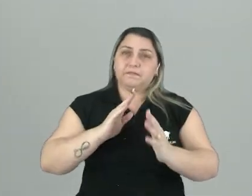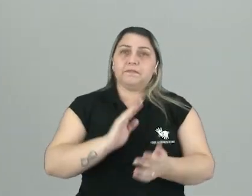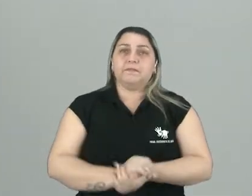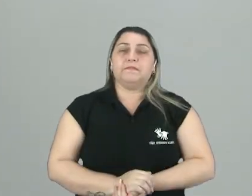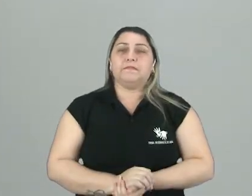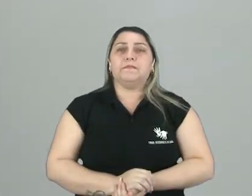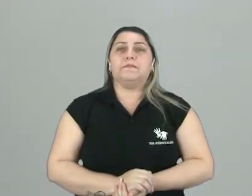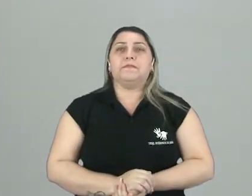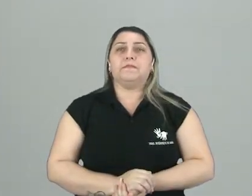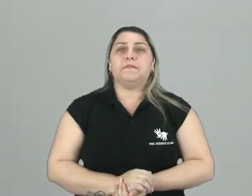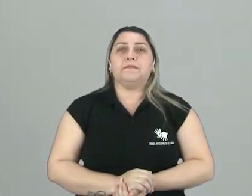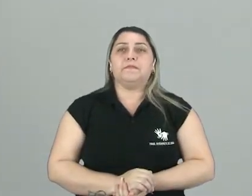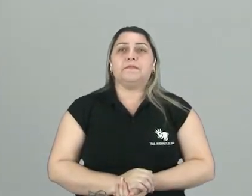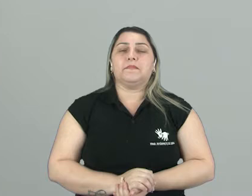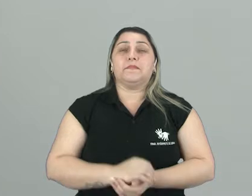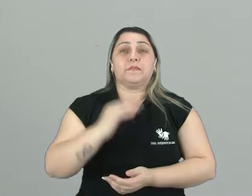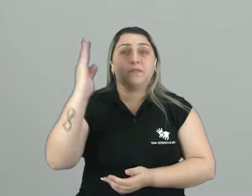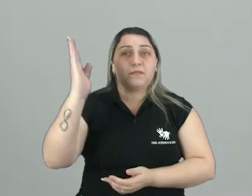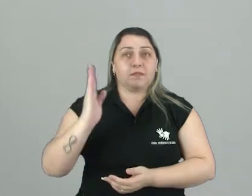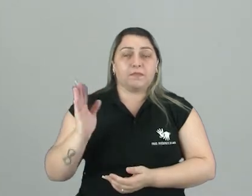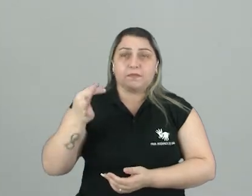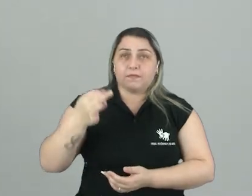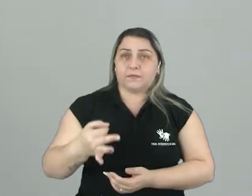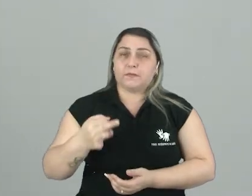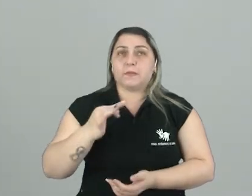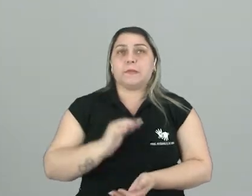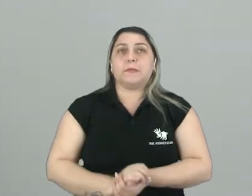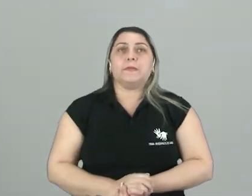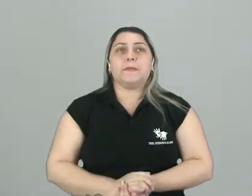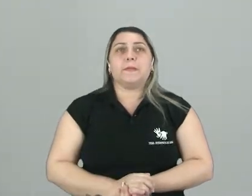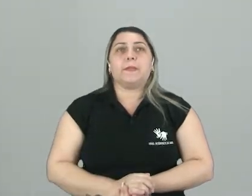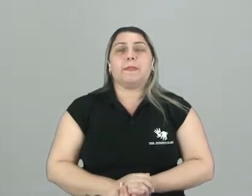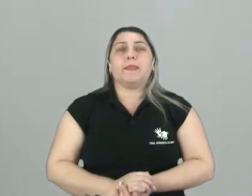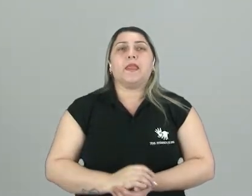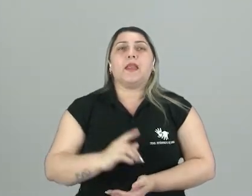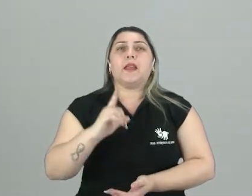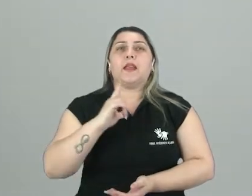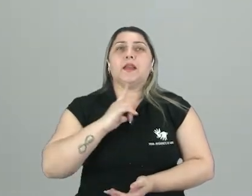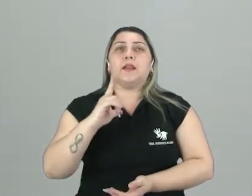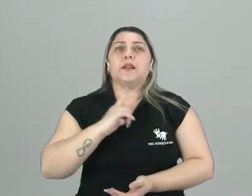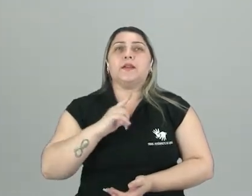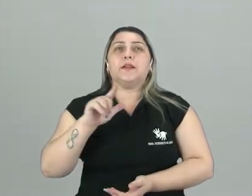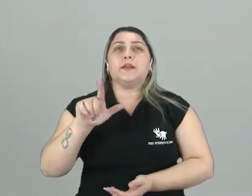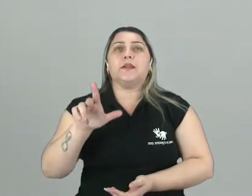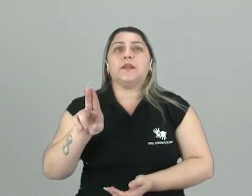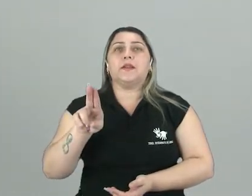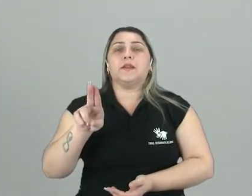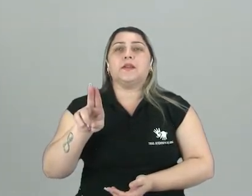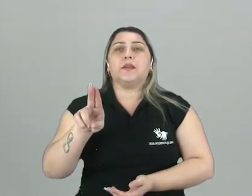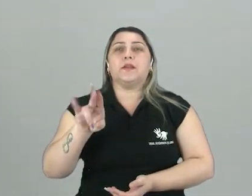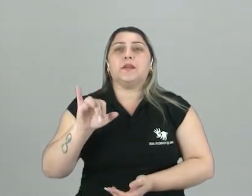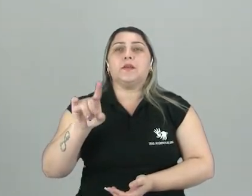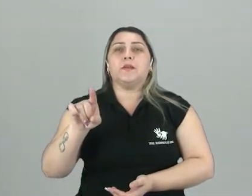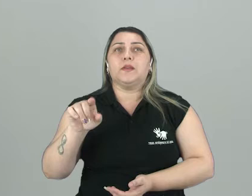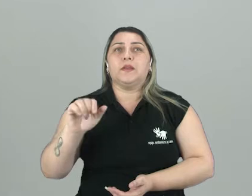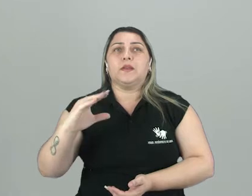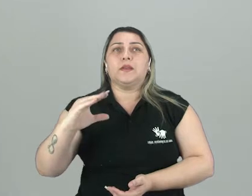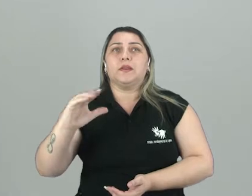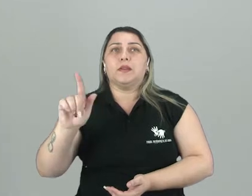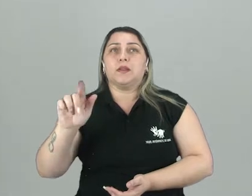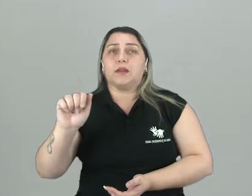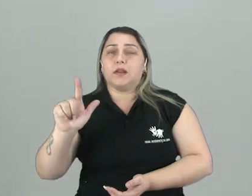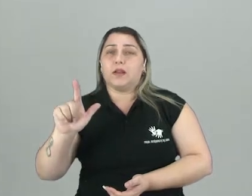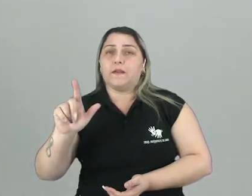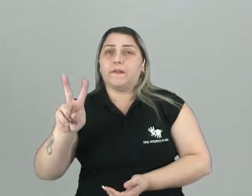era composta de brasileiros, certo? E é aí que a gente tem a atuação de Luiz Galvez, que vai declarar o